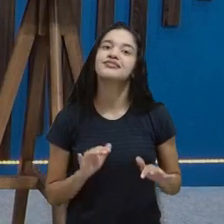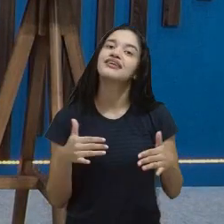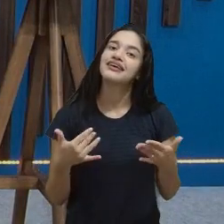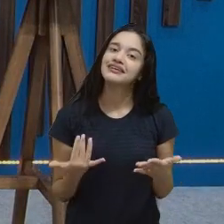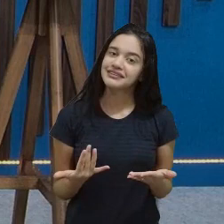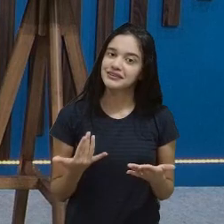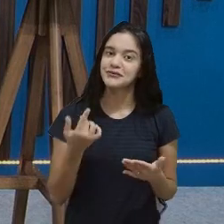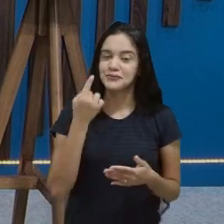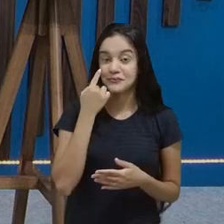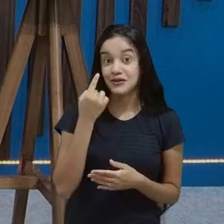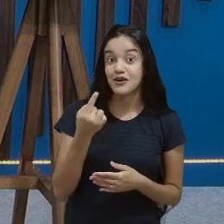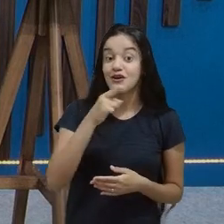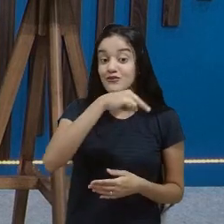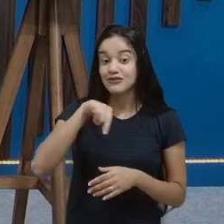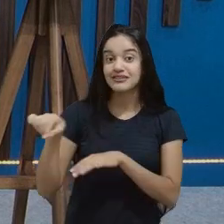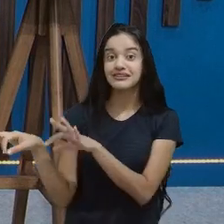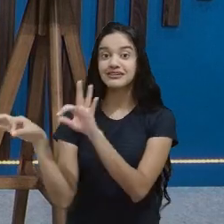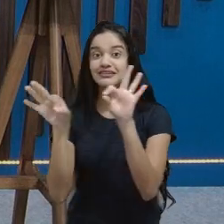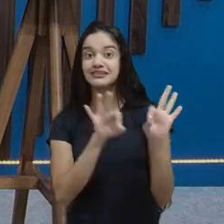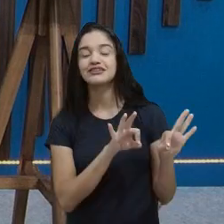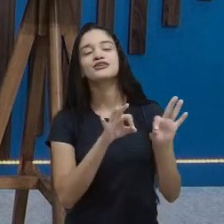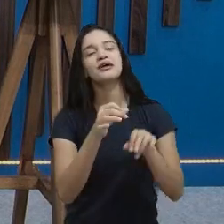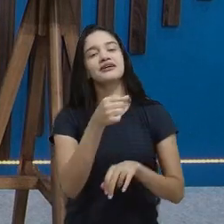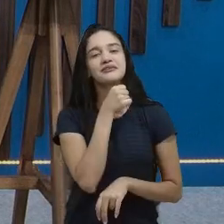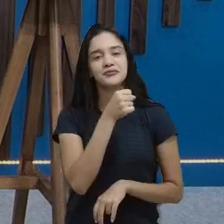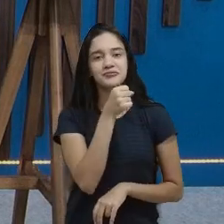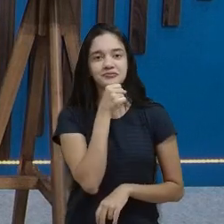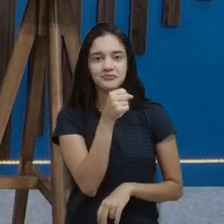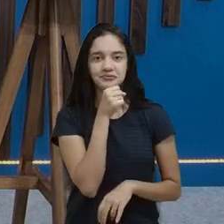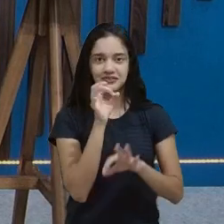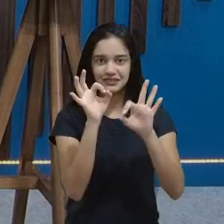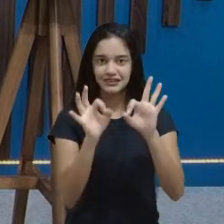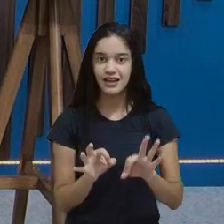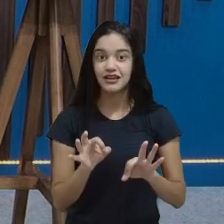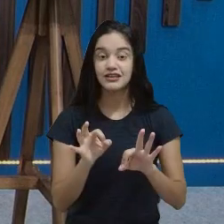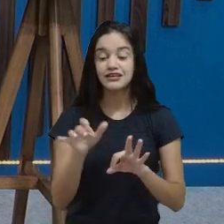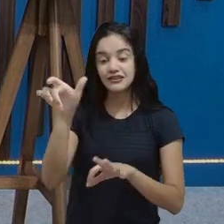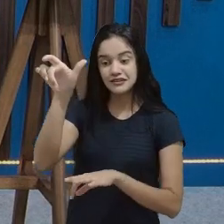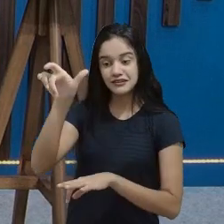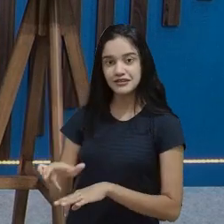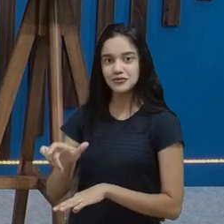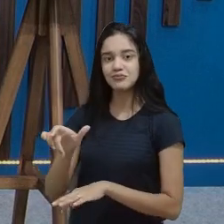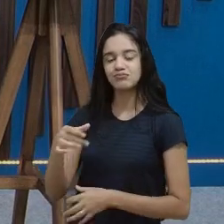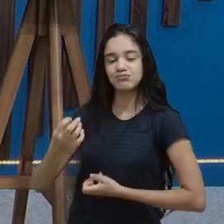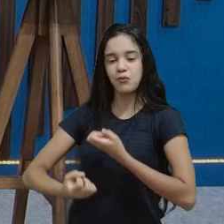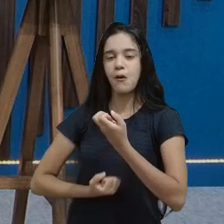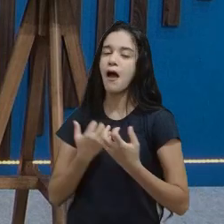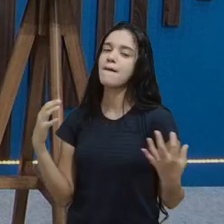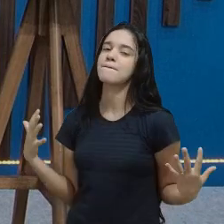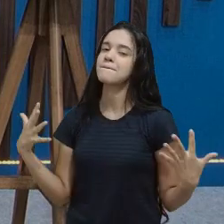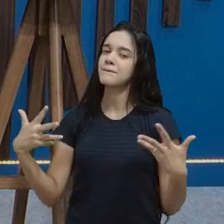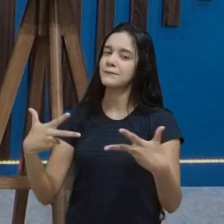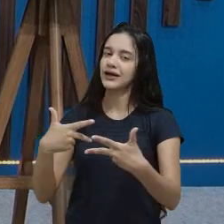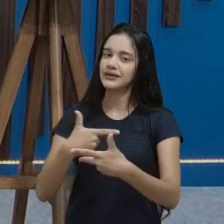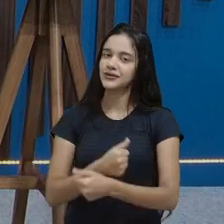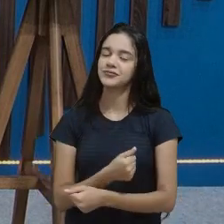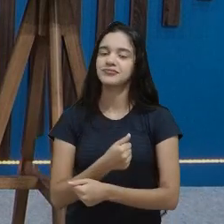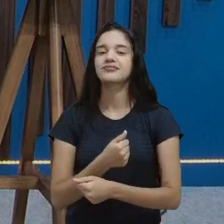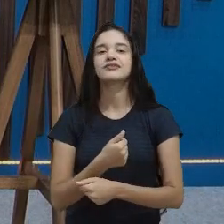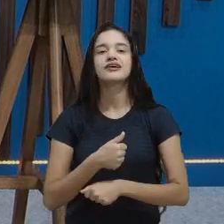Então, pessoal, vocês assistiram aí essa entrevista, não é? Com essa poetisa maravilhosa que fala